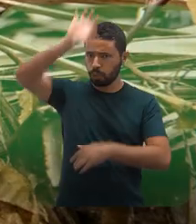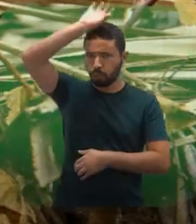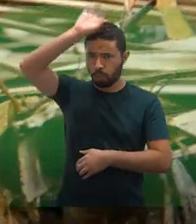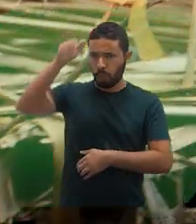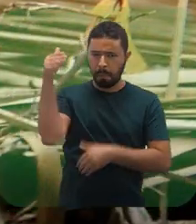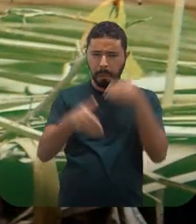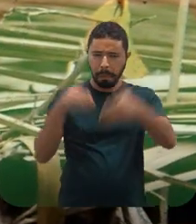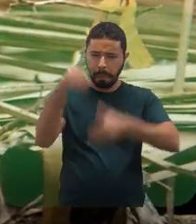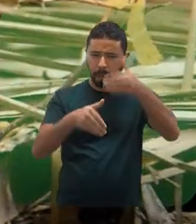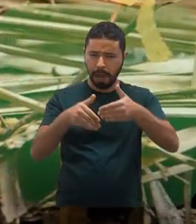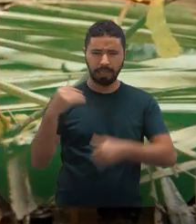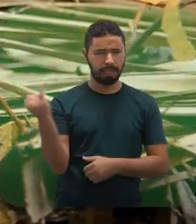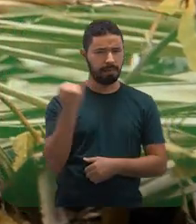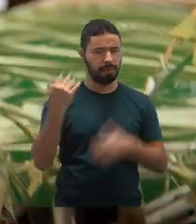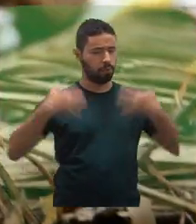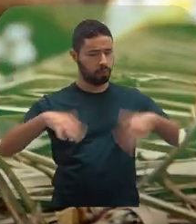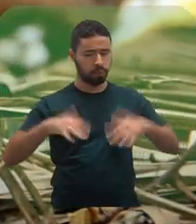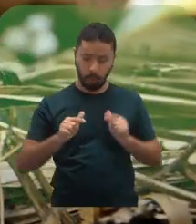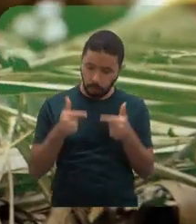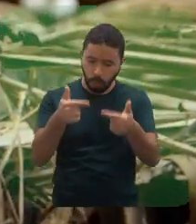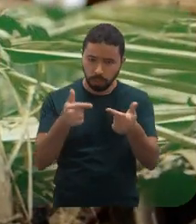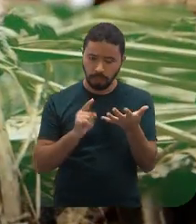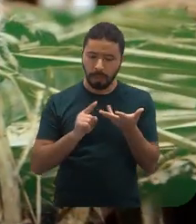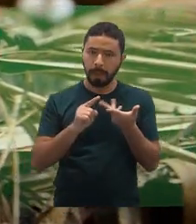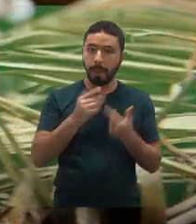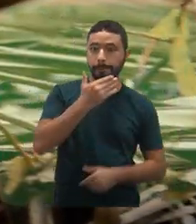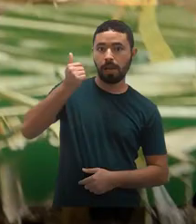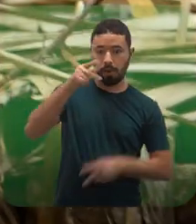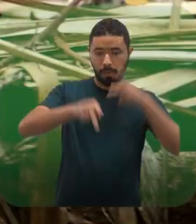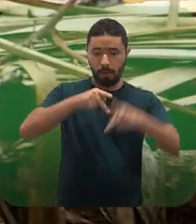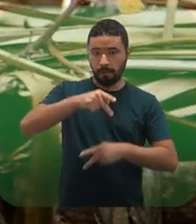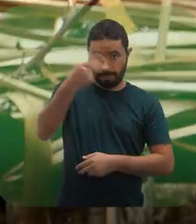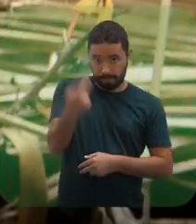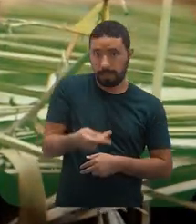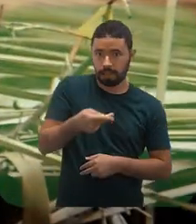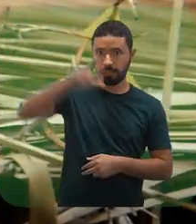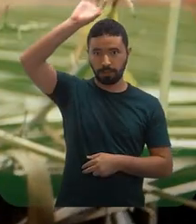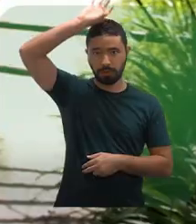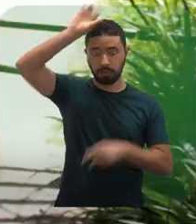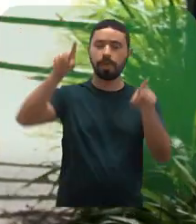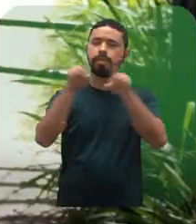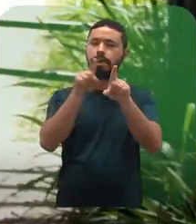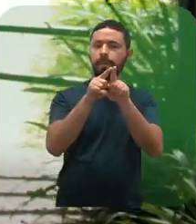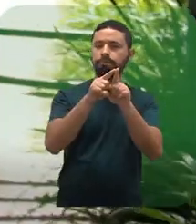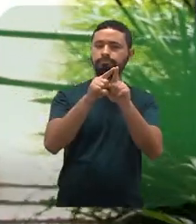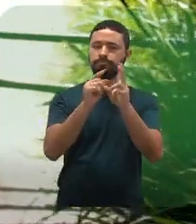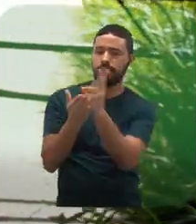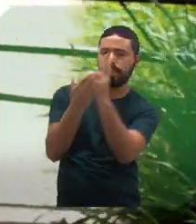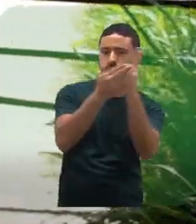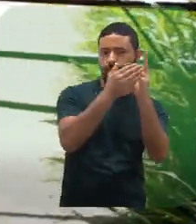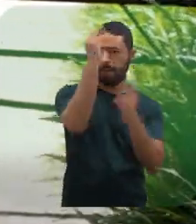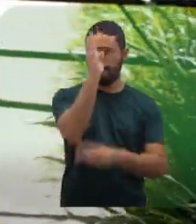chucuru, buscando melhorias não só para o povo chucuru, mas para todos os indígenas desse país.